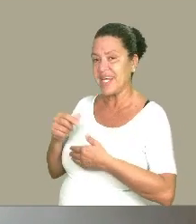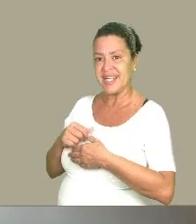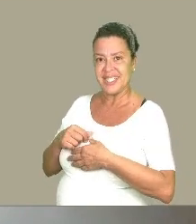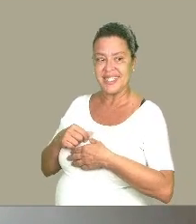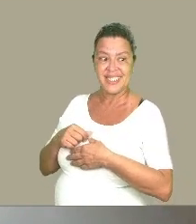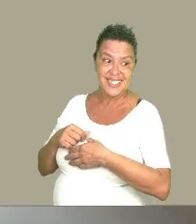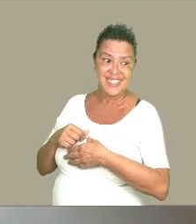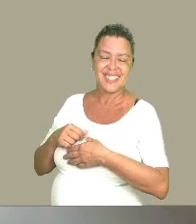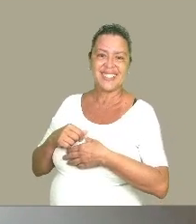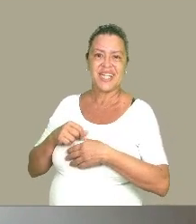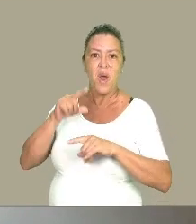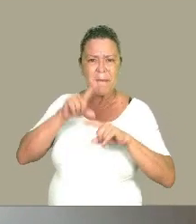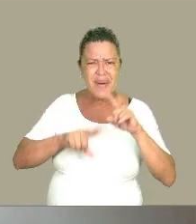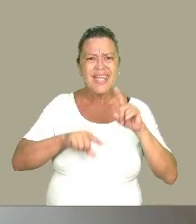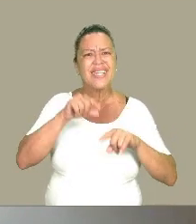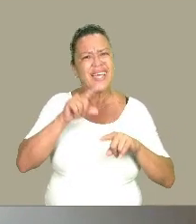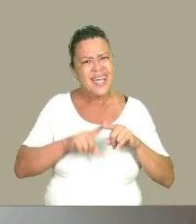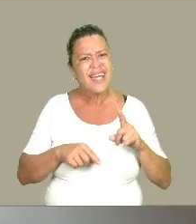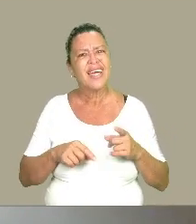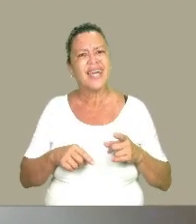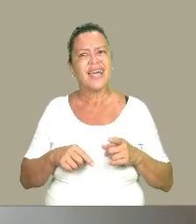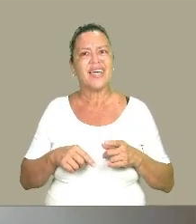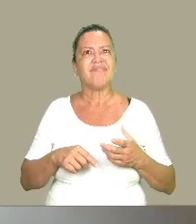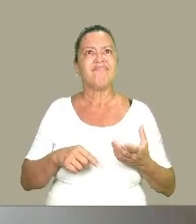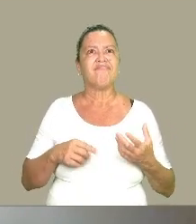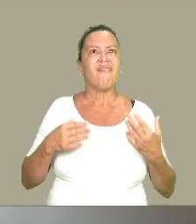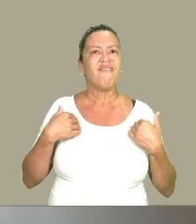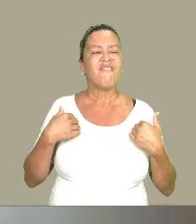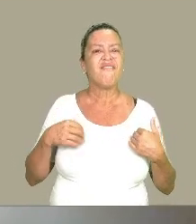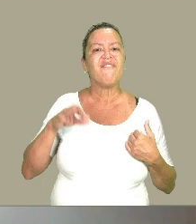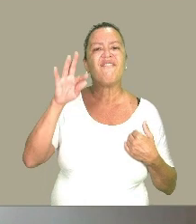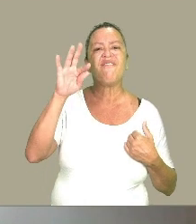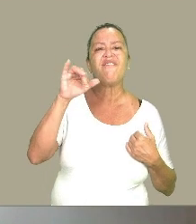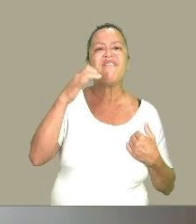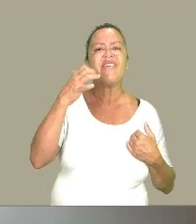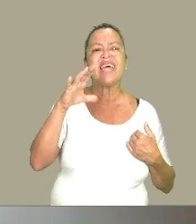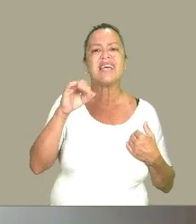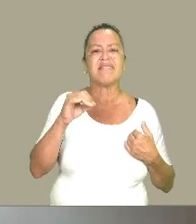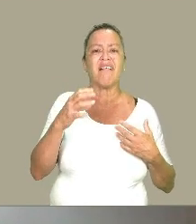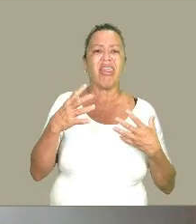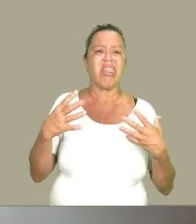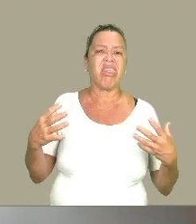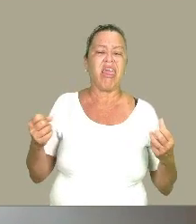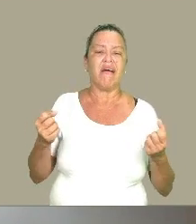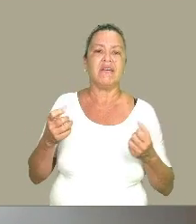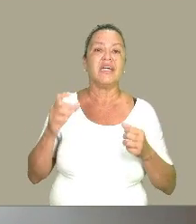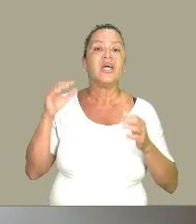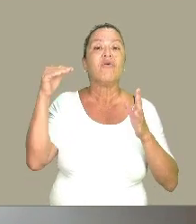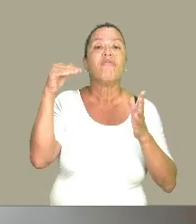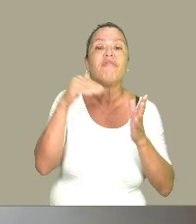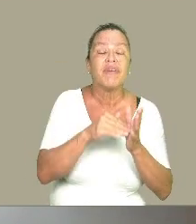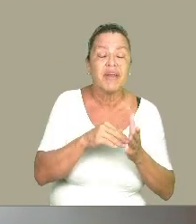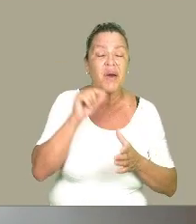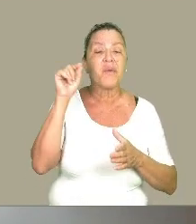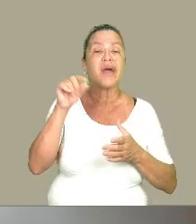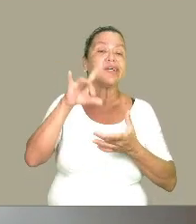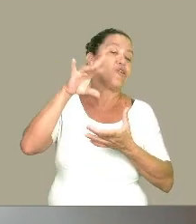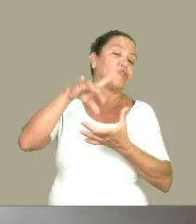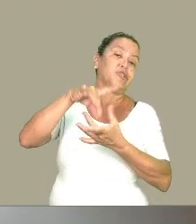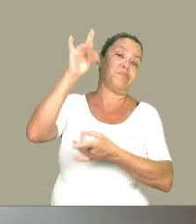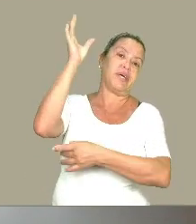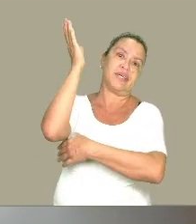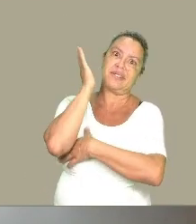o material, o físico, se perece, se perde ao longo do caminho. E no final vai restar o